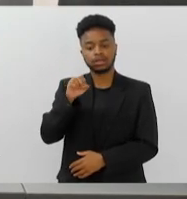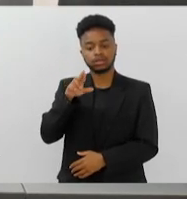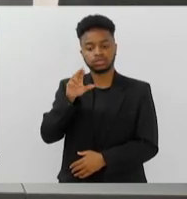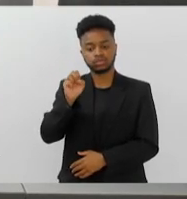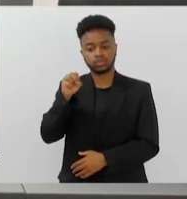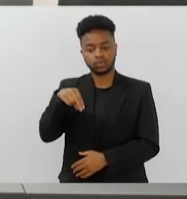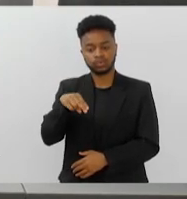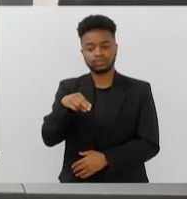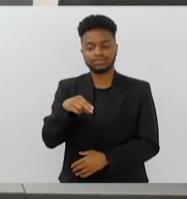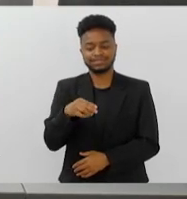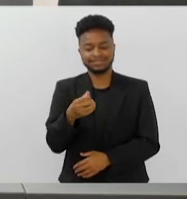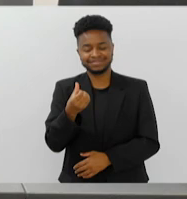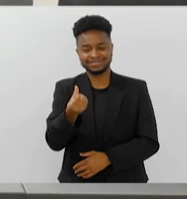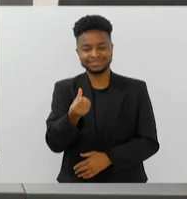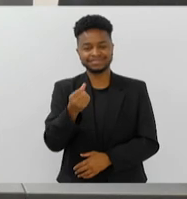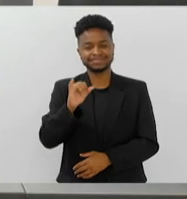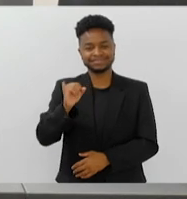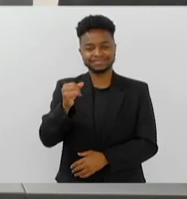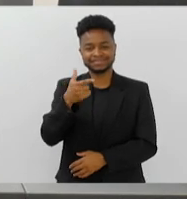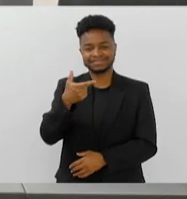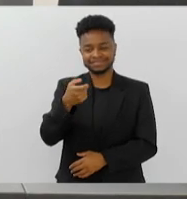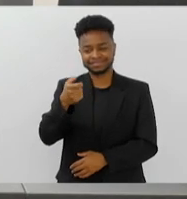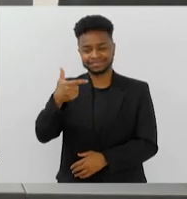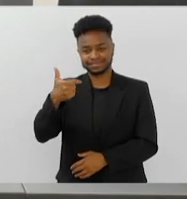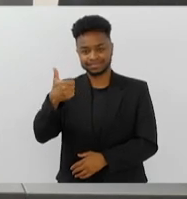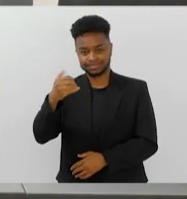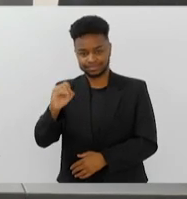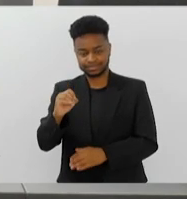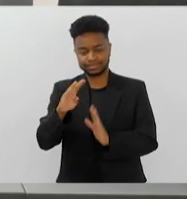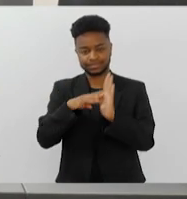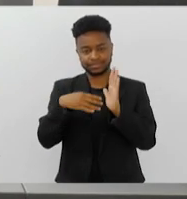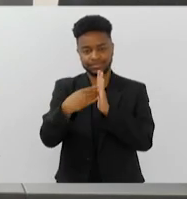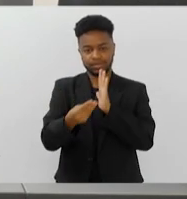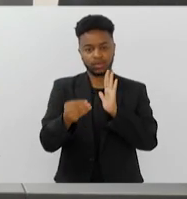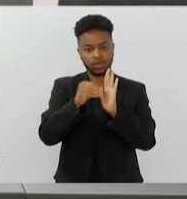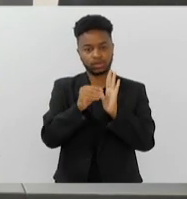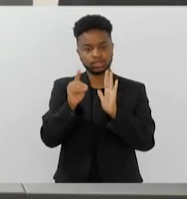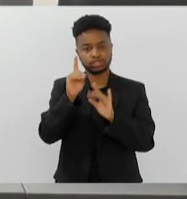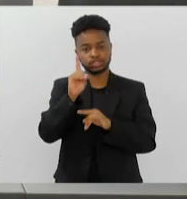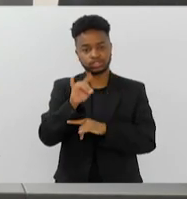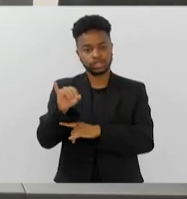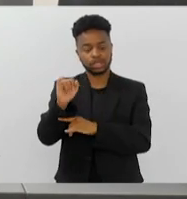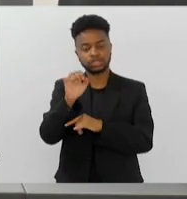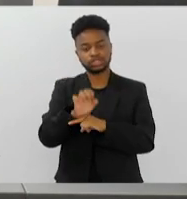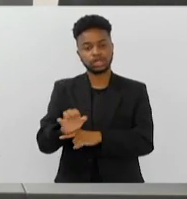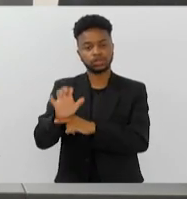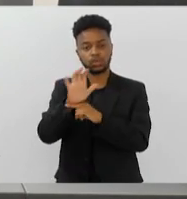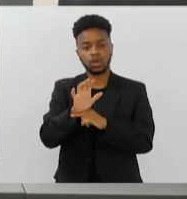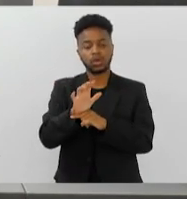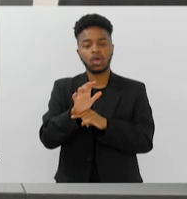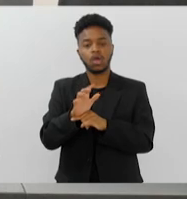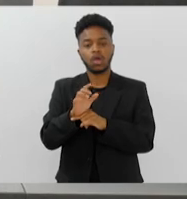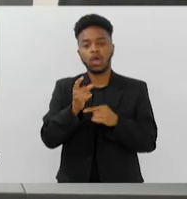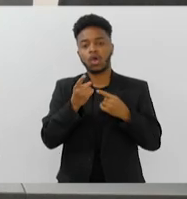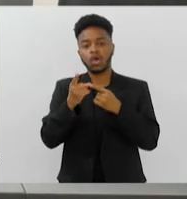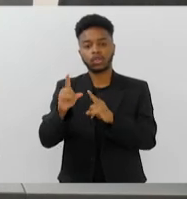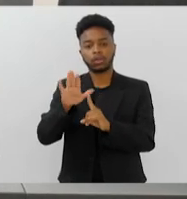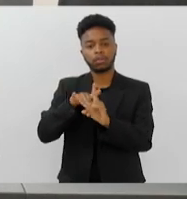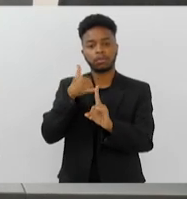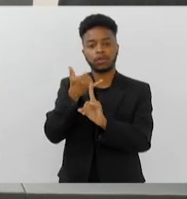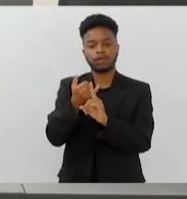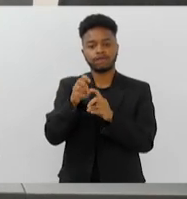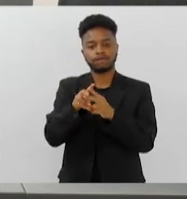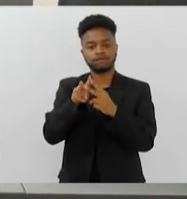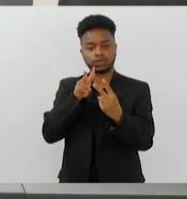2010, incluindo no calendário oficial do Estado do Rio de Janeiro o Dia Estadual de Combate ao Cyberbullying, Jéssica